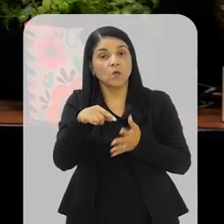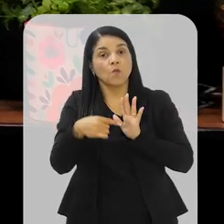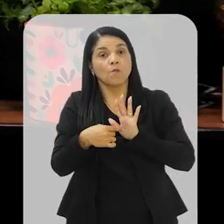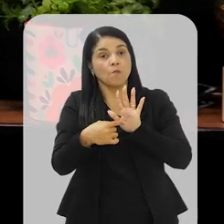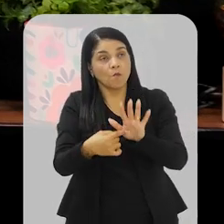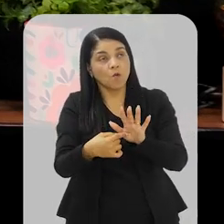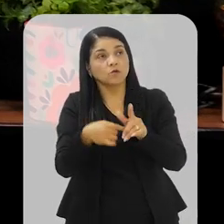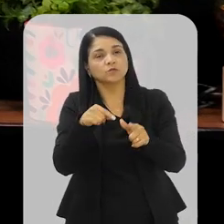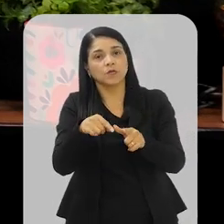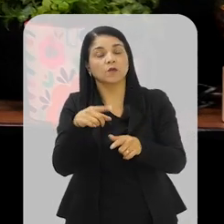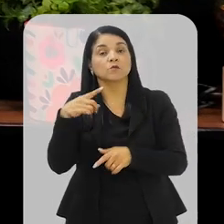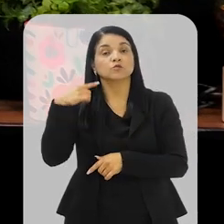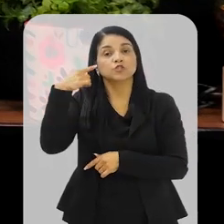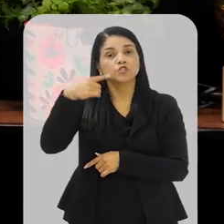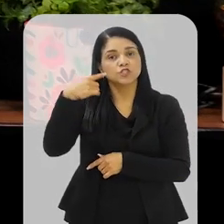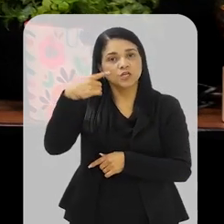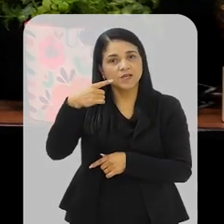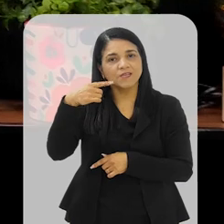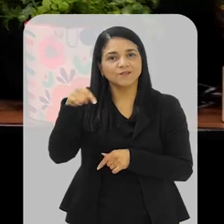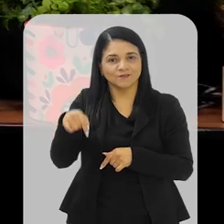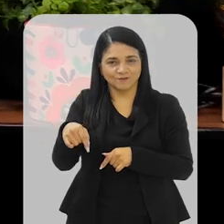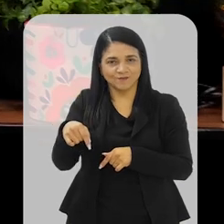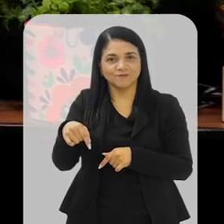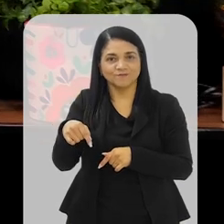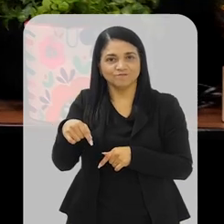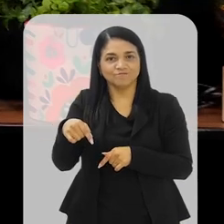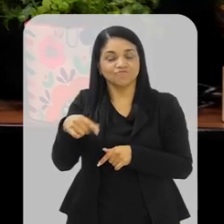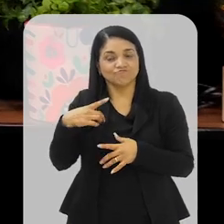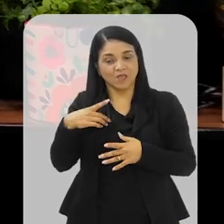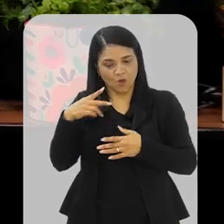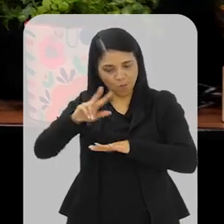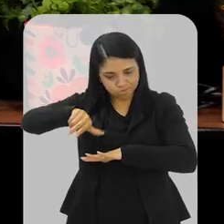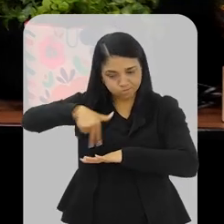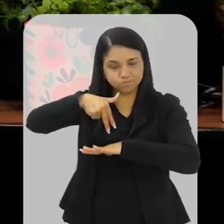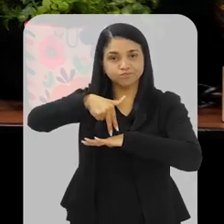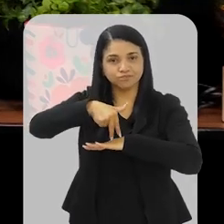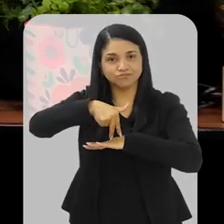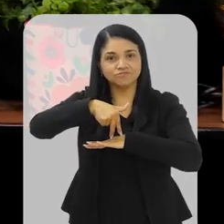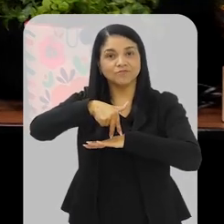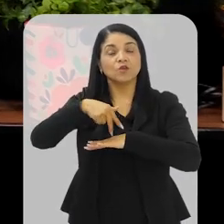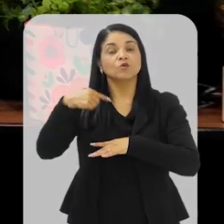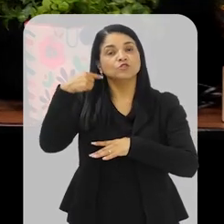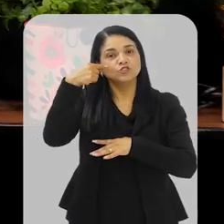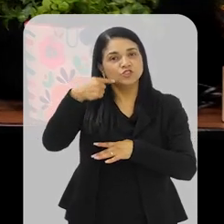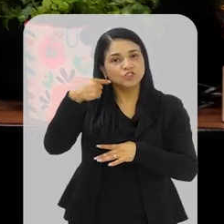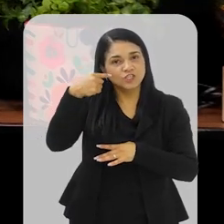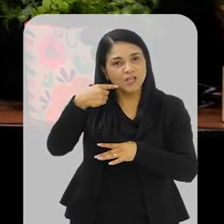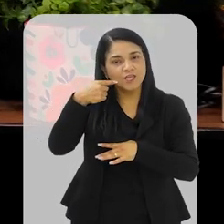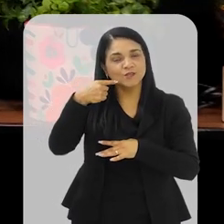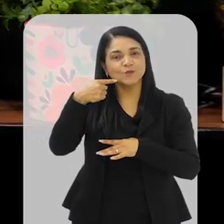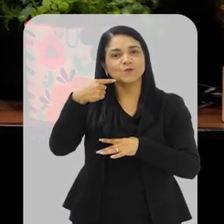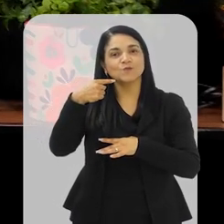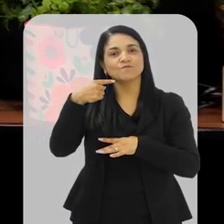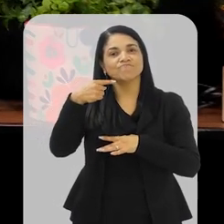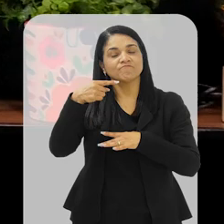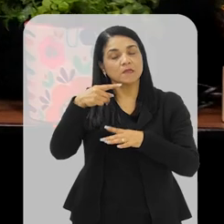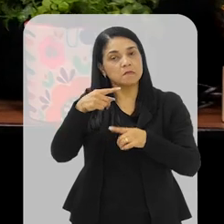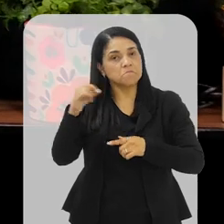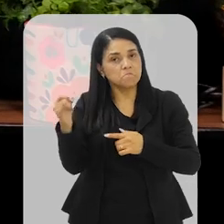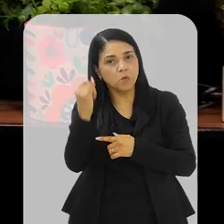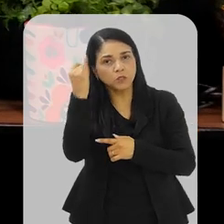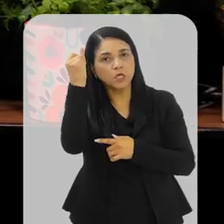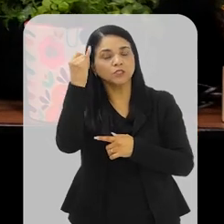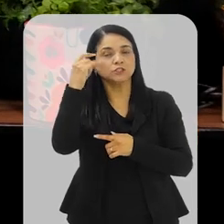destaco o direito né Talvez seja o meu lugar de fala né Eh mas realmente o direito ele é uma importante